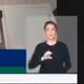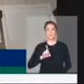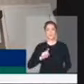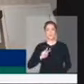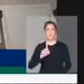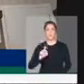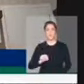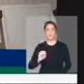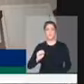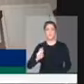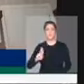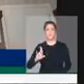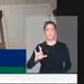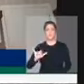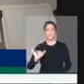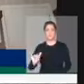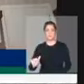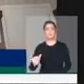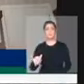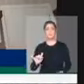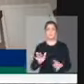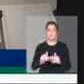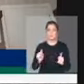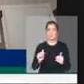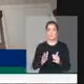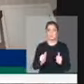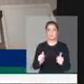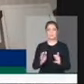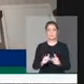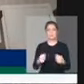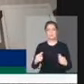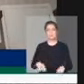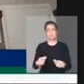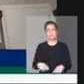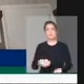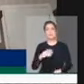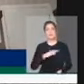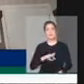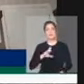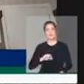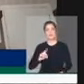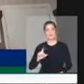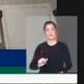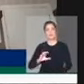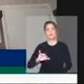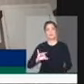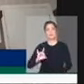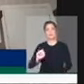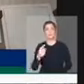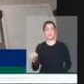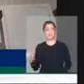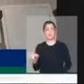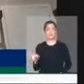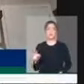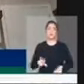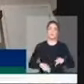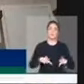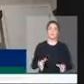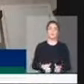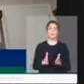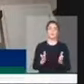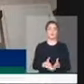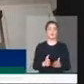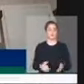e pedindo para que o congresso discute se uma renda de cidadania para as famílias pobres brasileiras finalmente